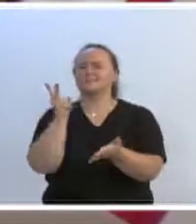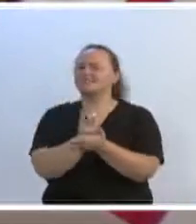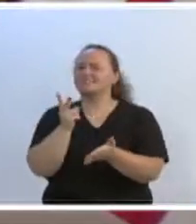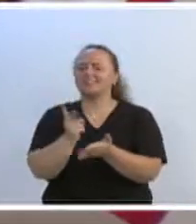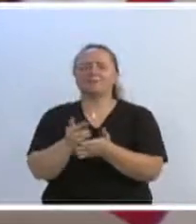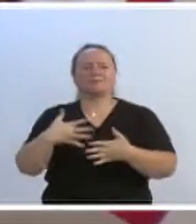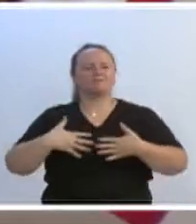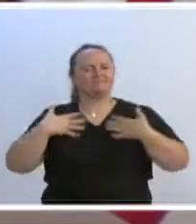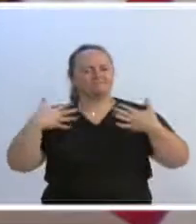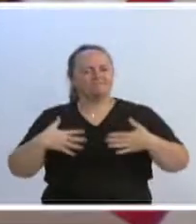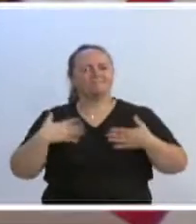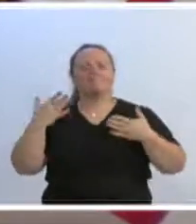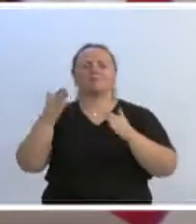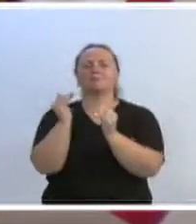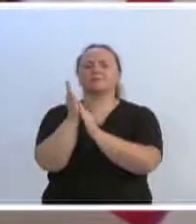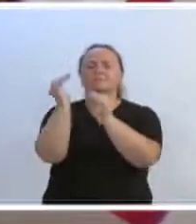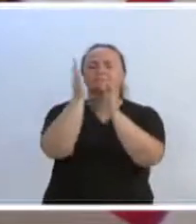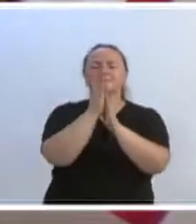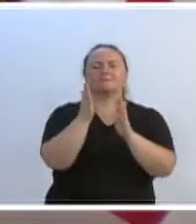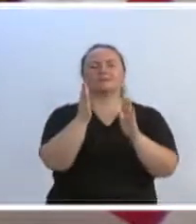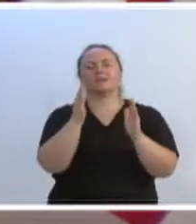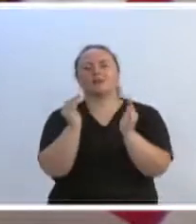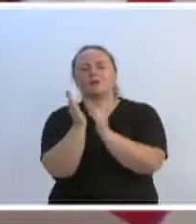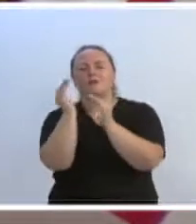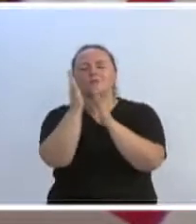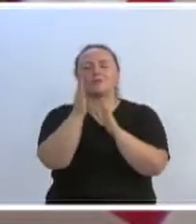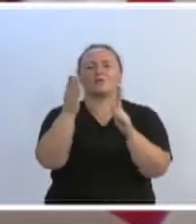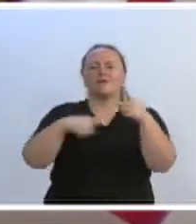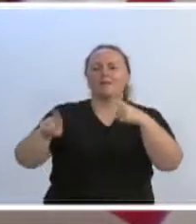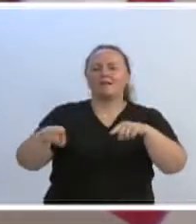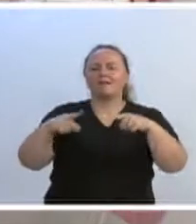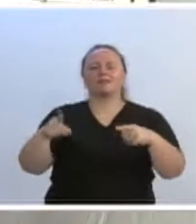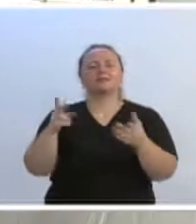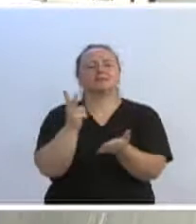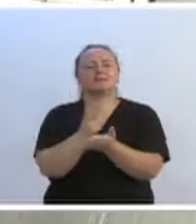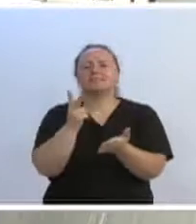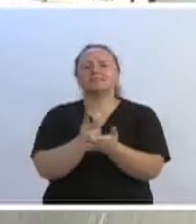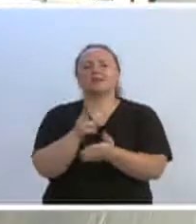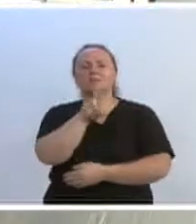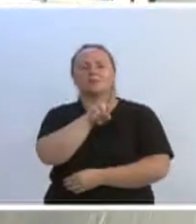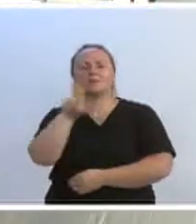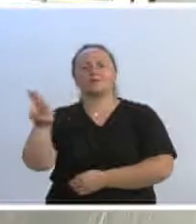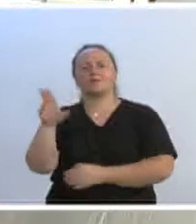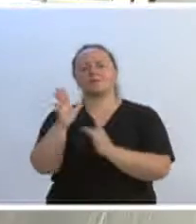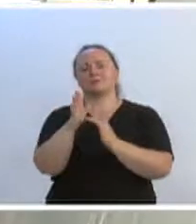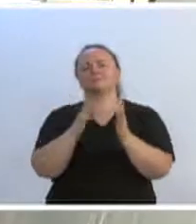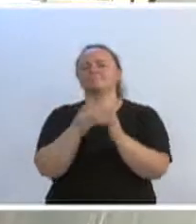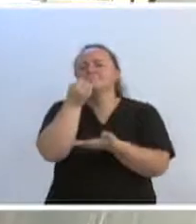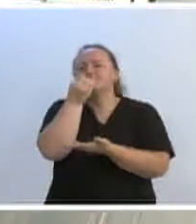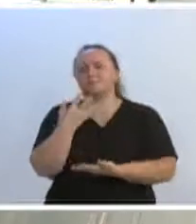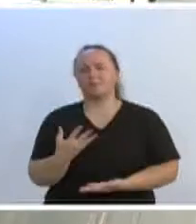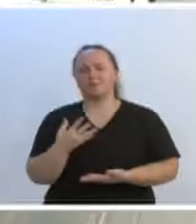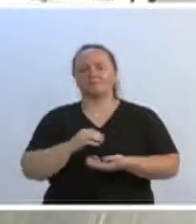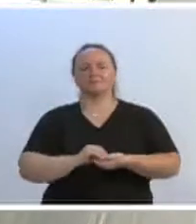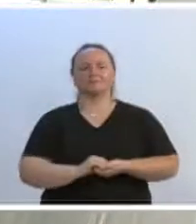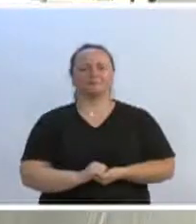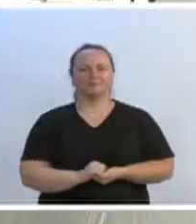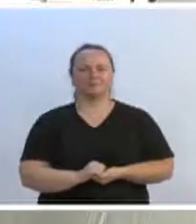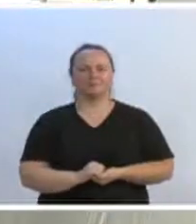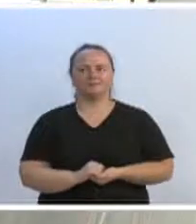com júbilo ao Senhor todas as terras. Servi ao Senhor com alegria, apresentai-vos diante dele com